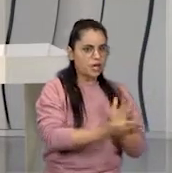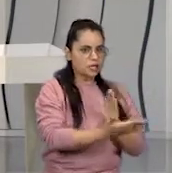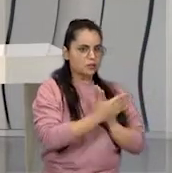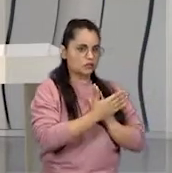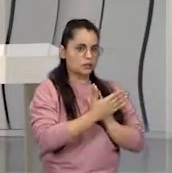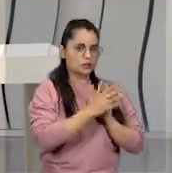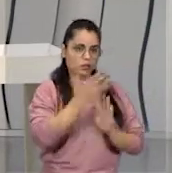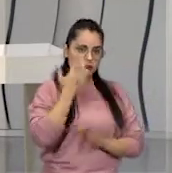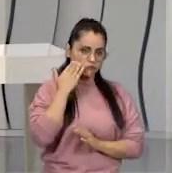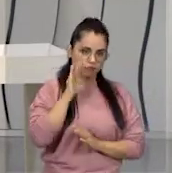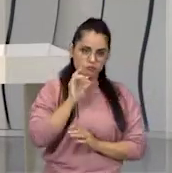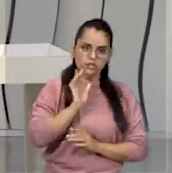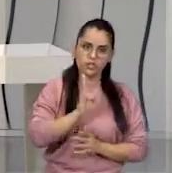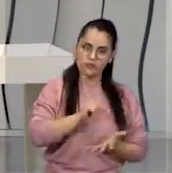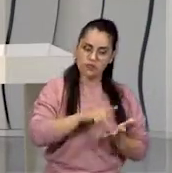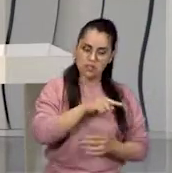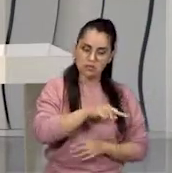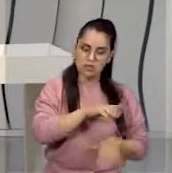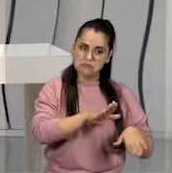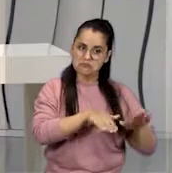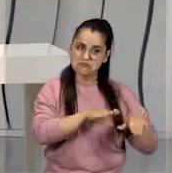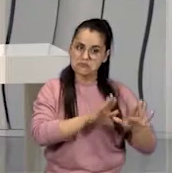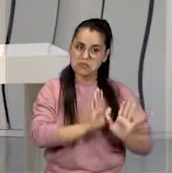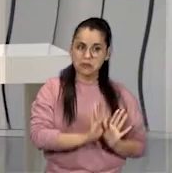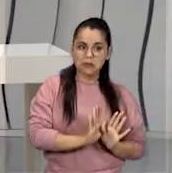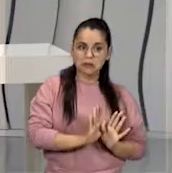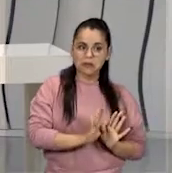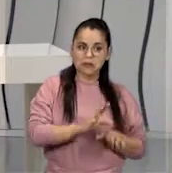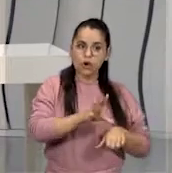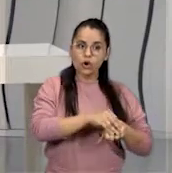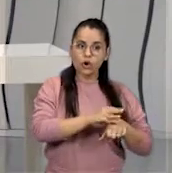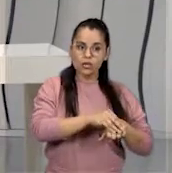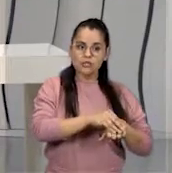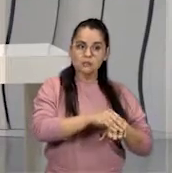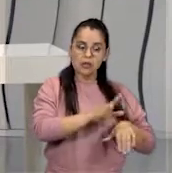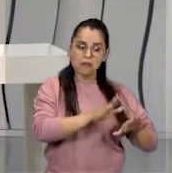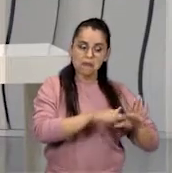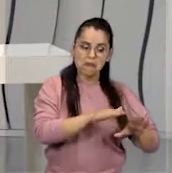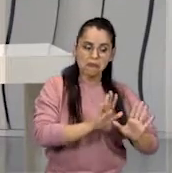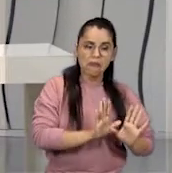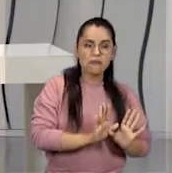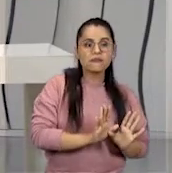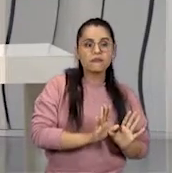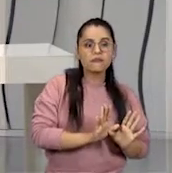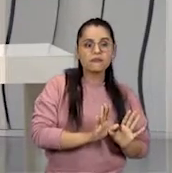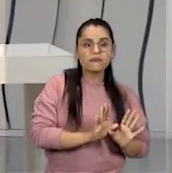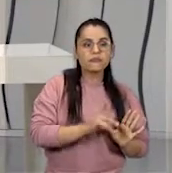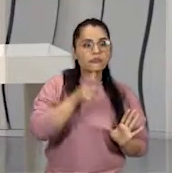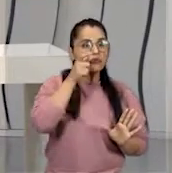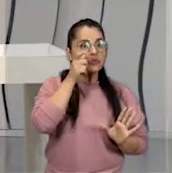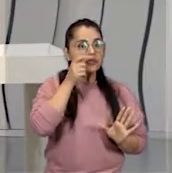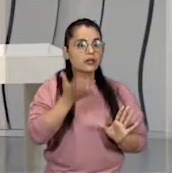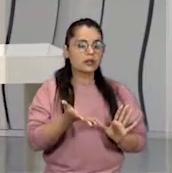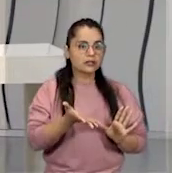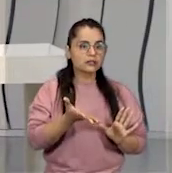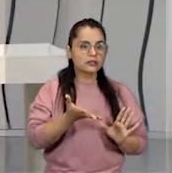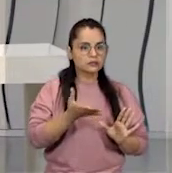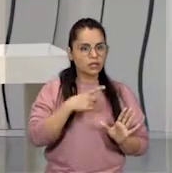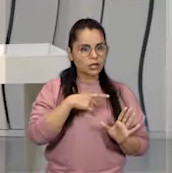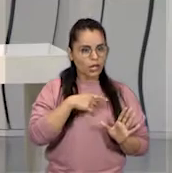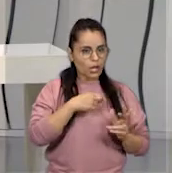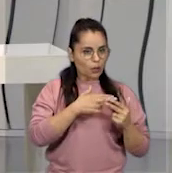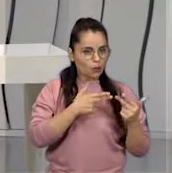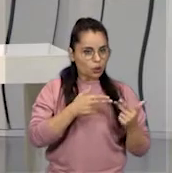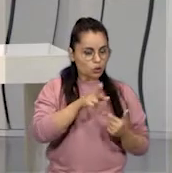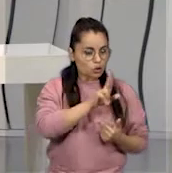já sabemos disso. A verdade para eles, o conhecimento e a verdade é relativa. Então, tem uma questão de